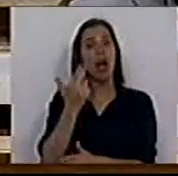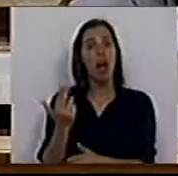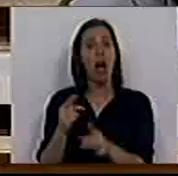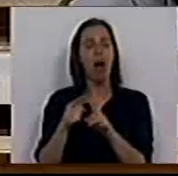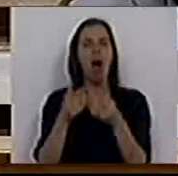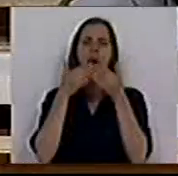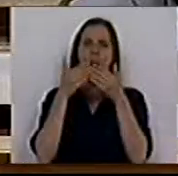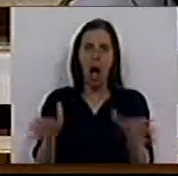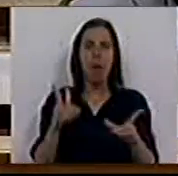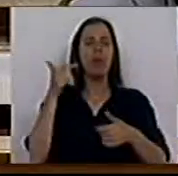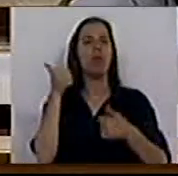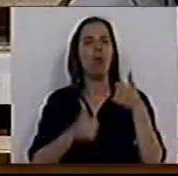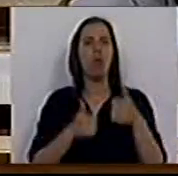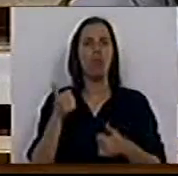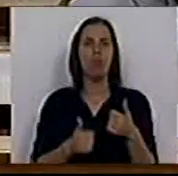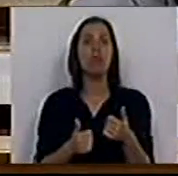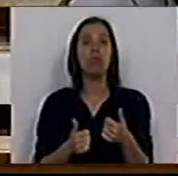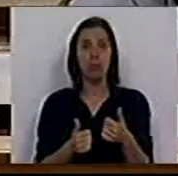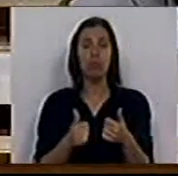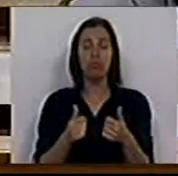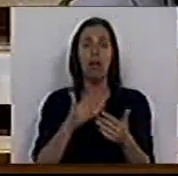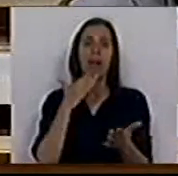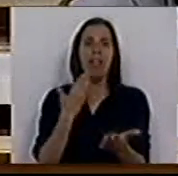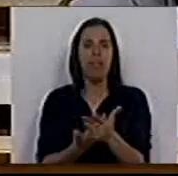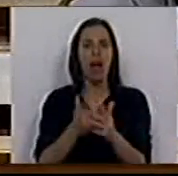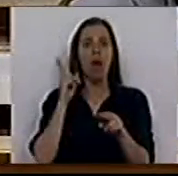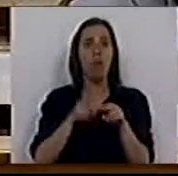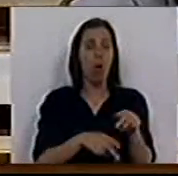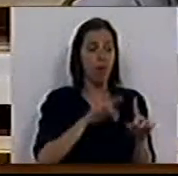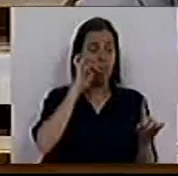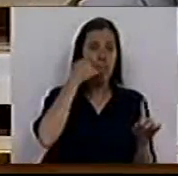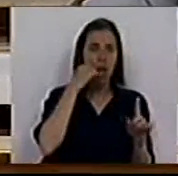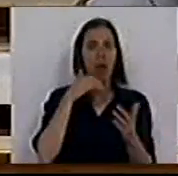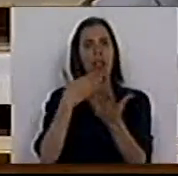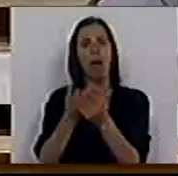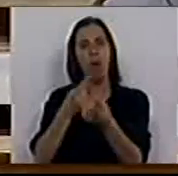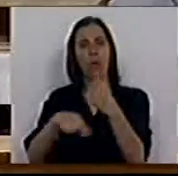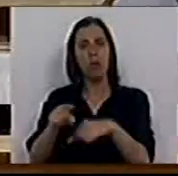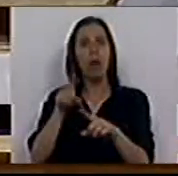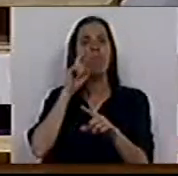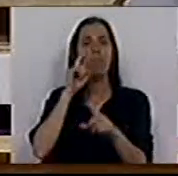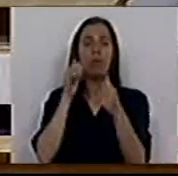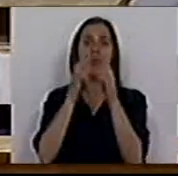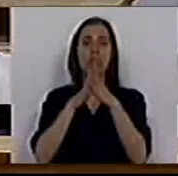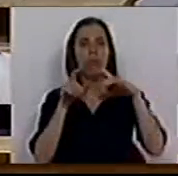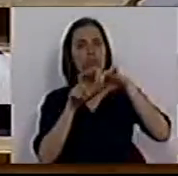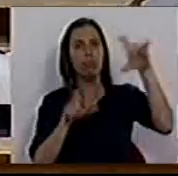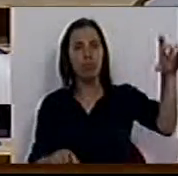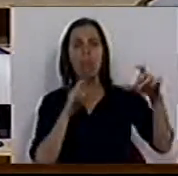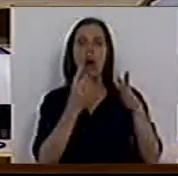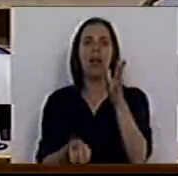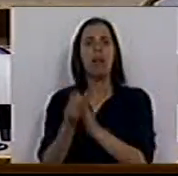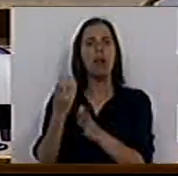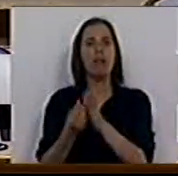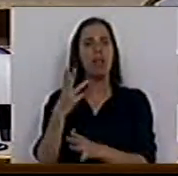artística, abra os concursos que compensem os cortes que têm feito, que garanta que em todo o território pode haver